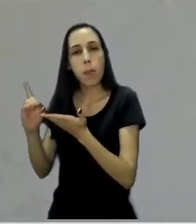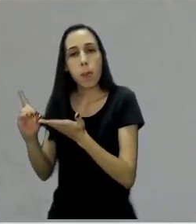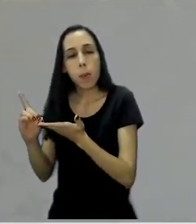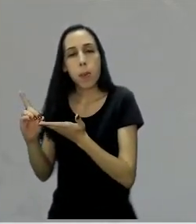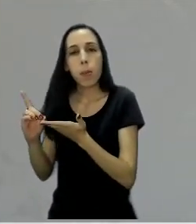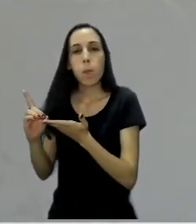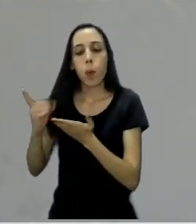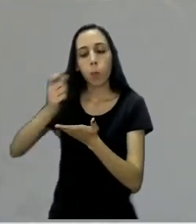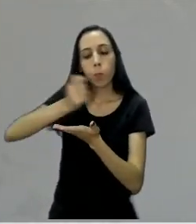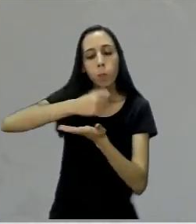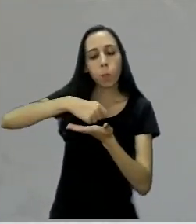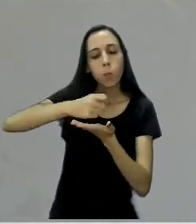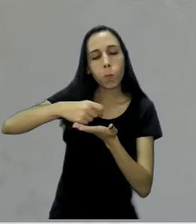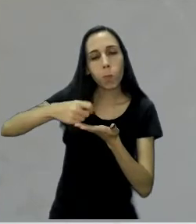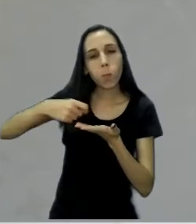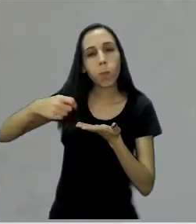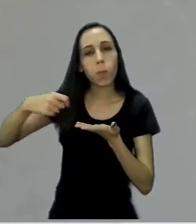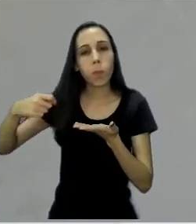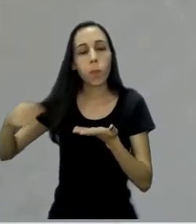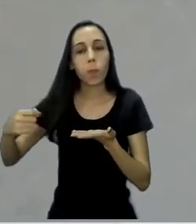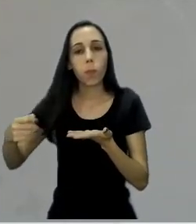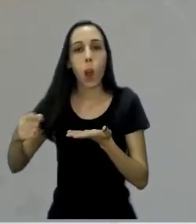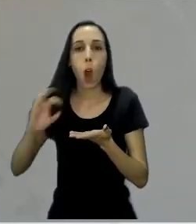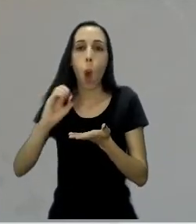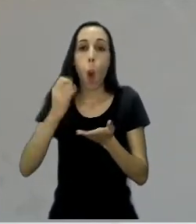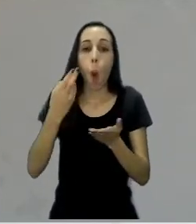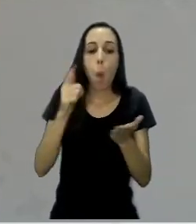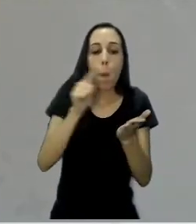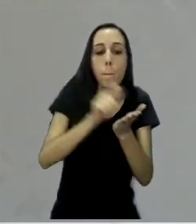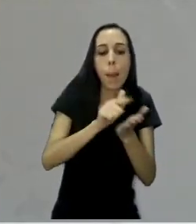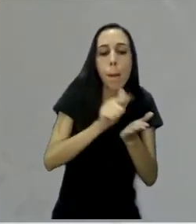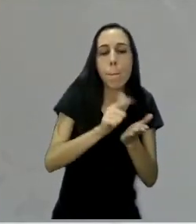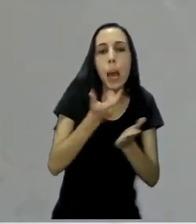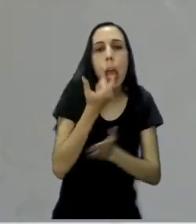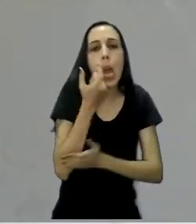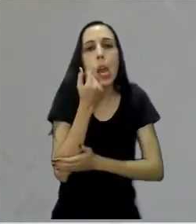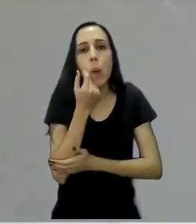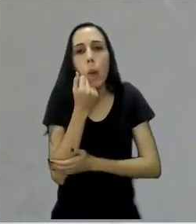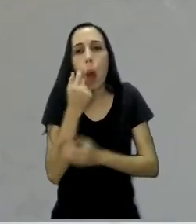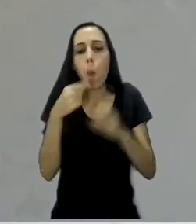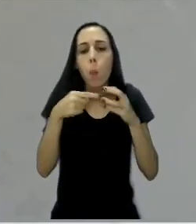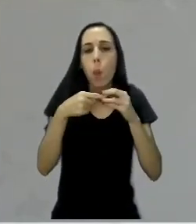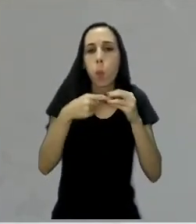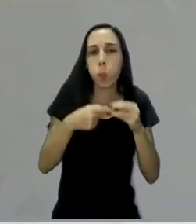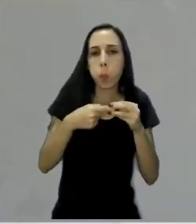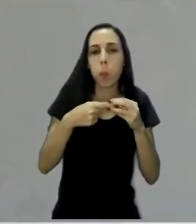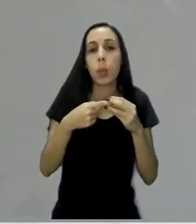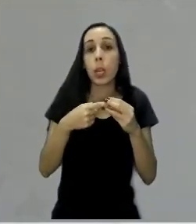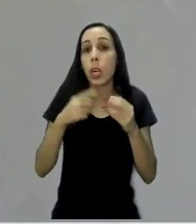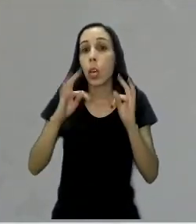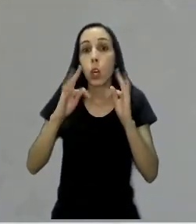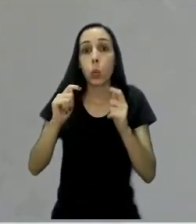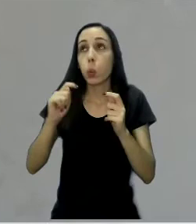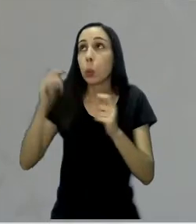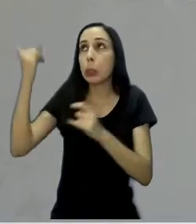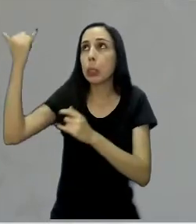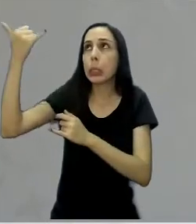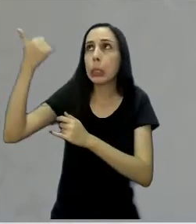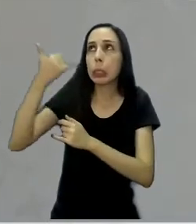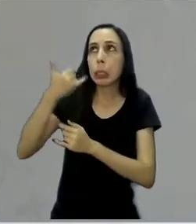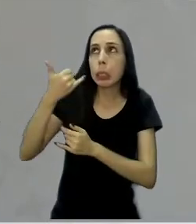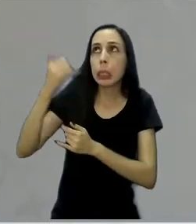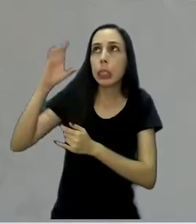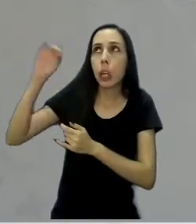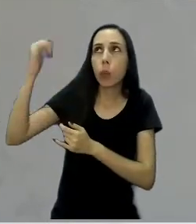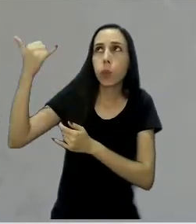nossa Bíblia, o nosso diário espiritual, ou um papel, um lápis, uma caneta e